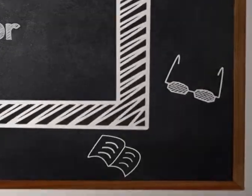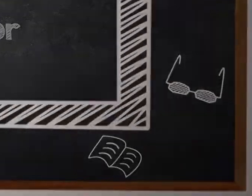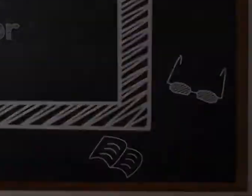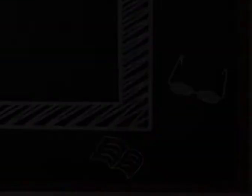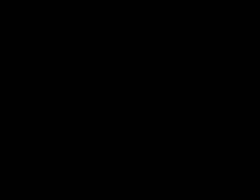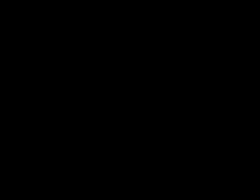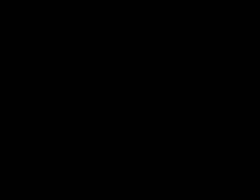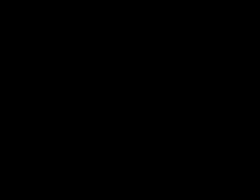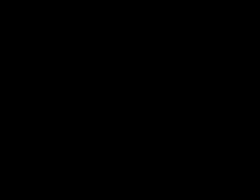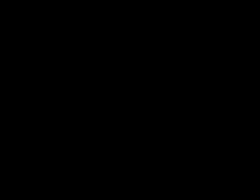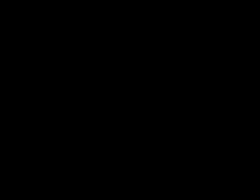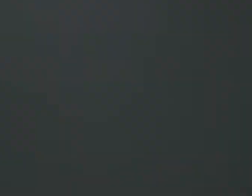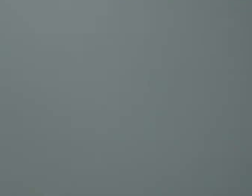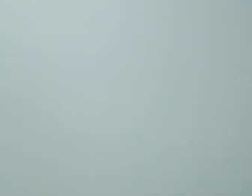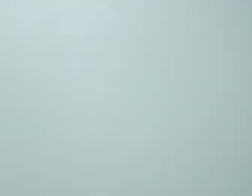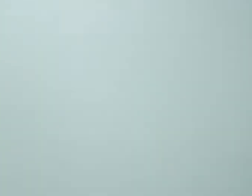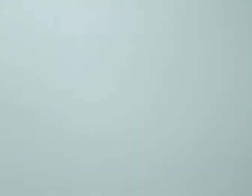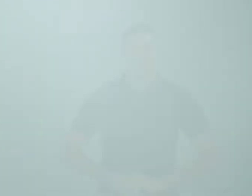aí